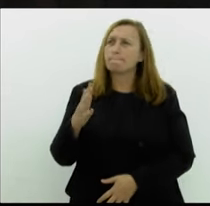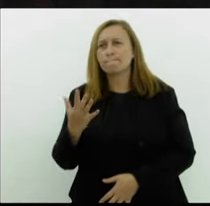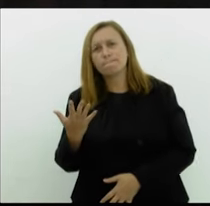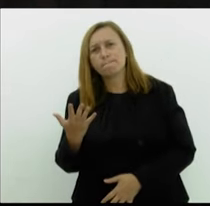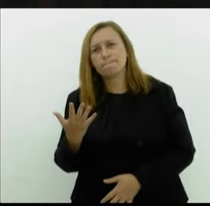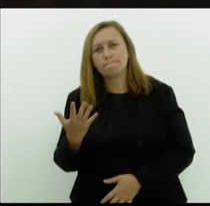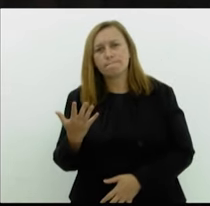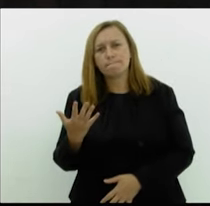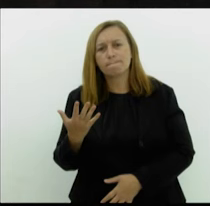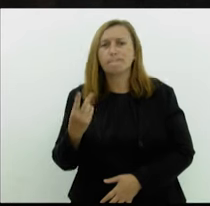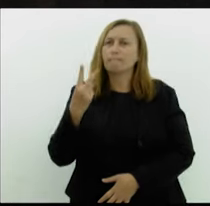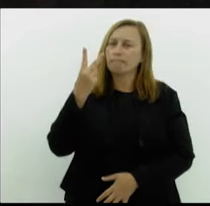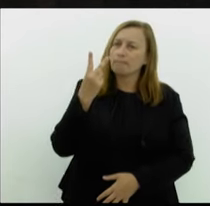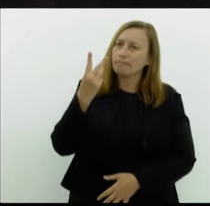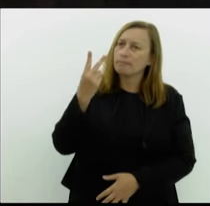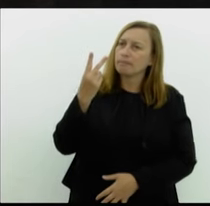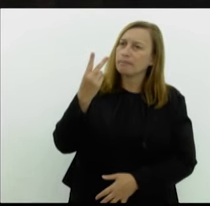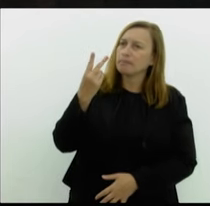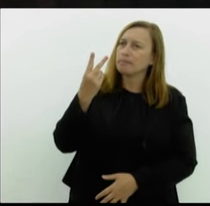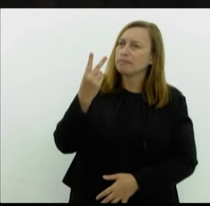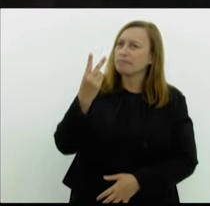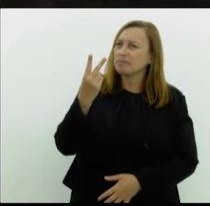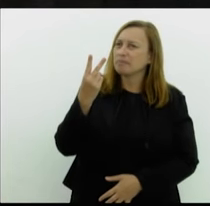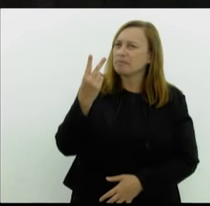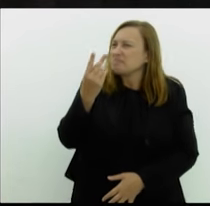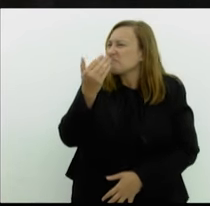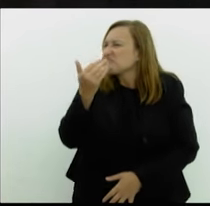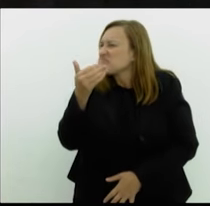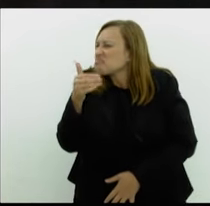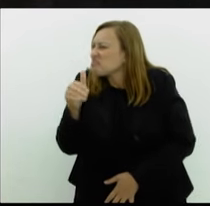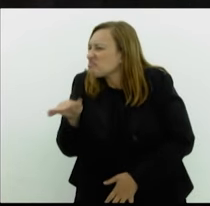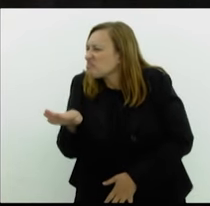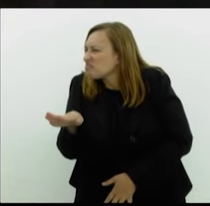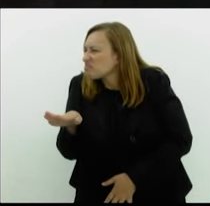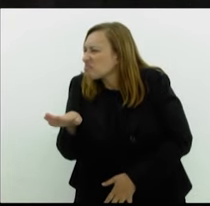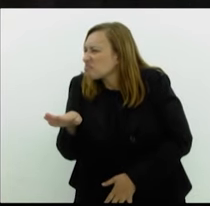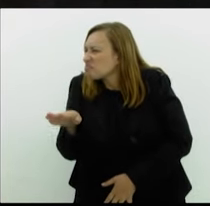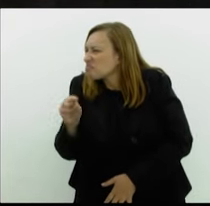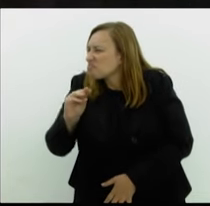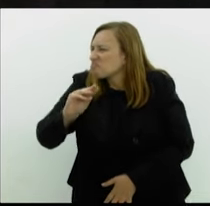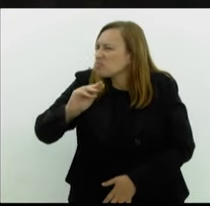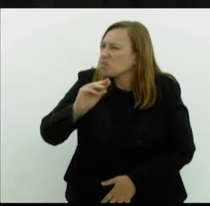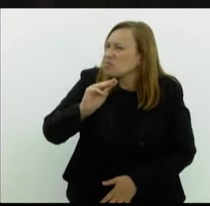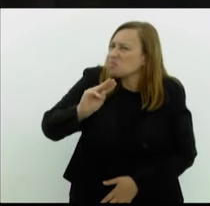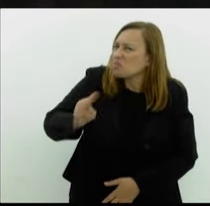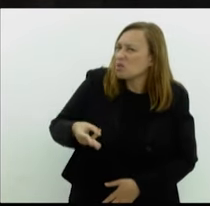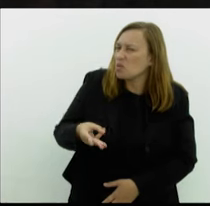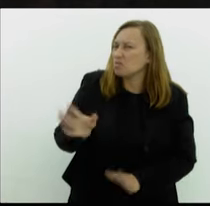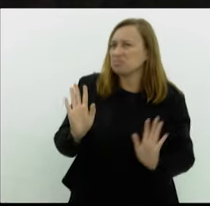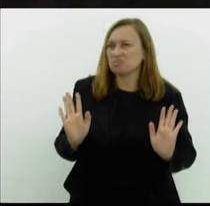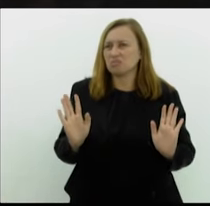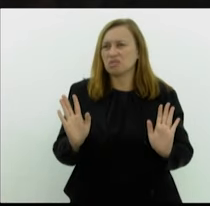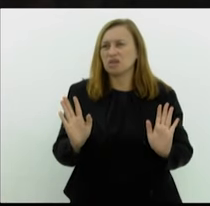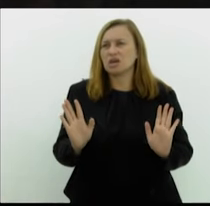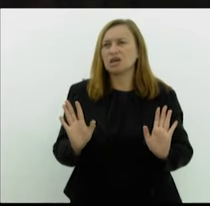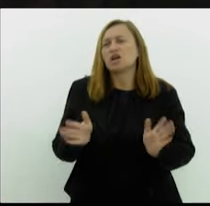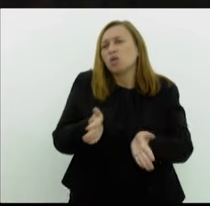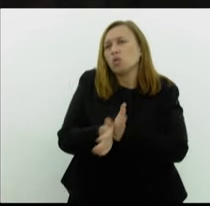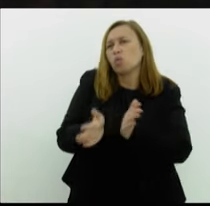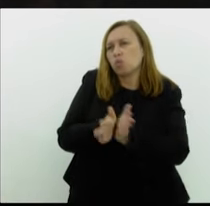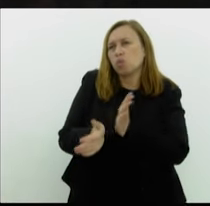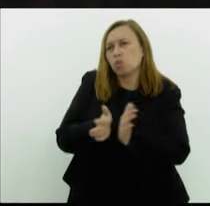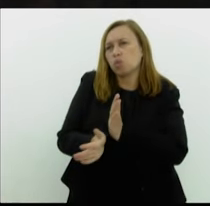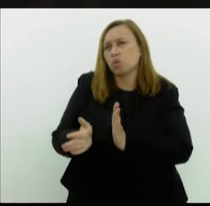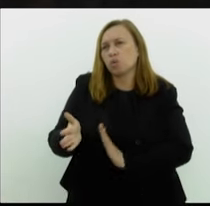algo como 2 bilhões e quebradinho. que perto do gasto da segurança pública no